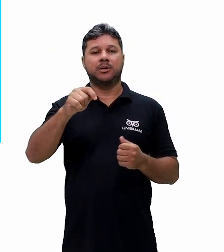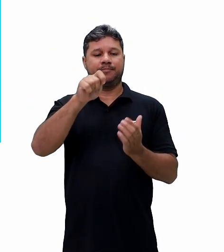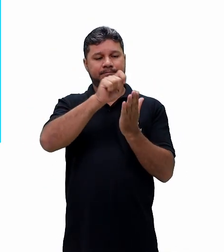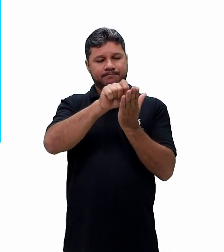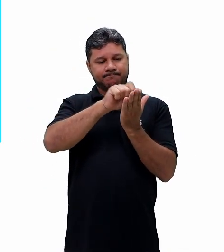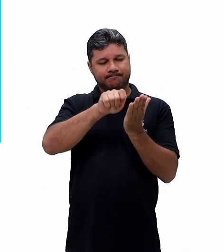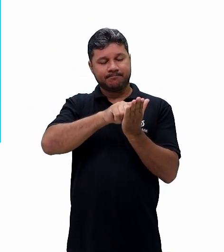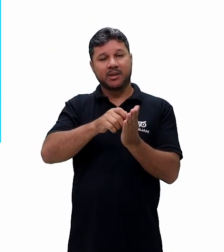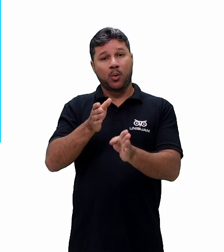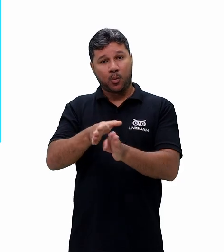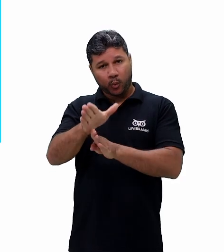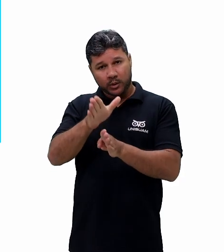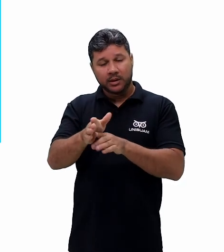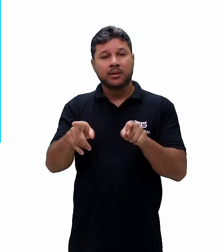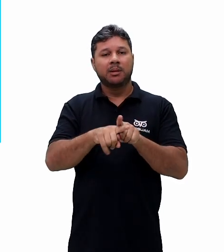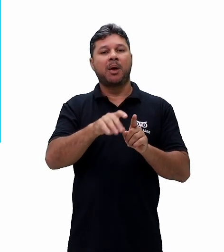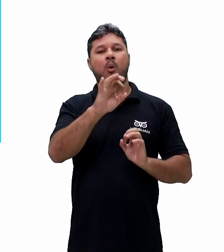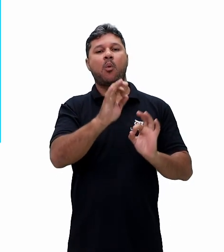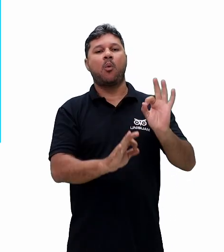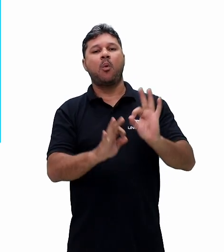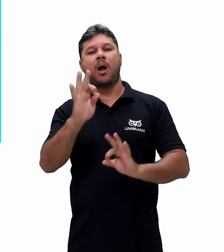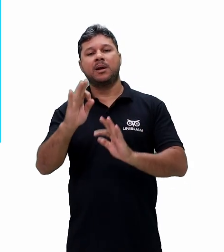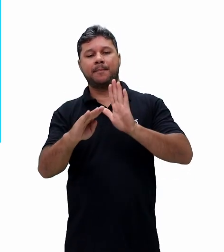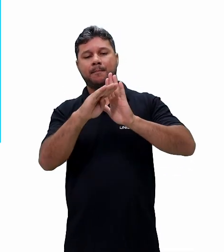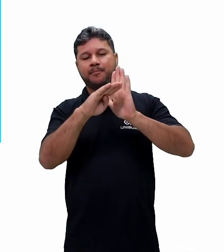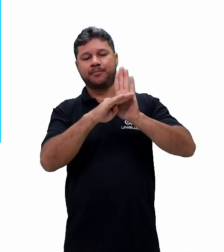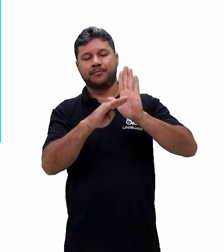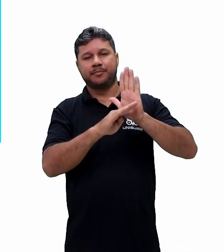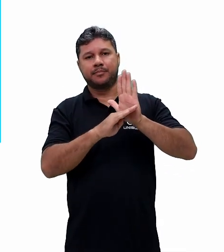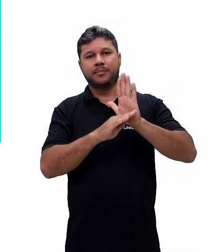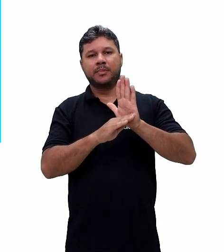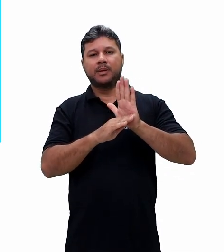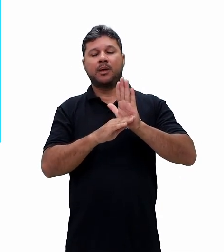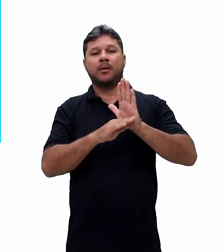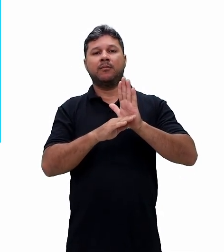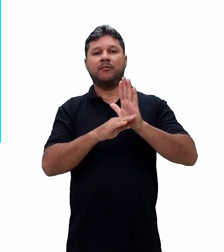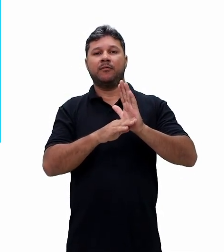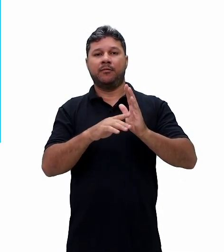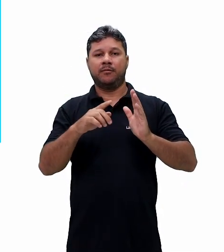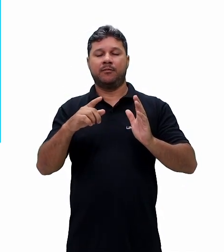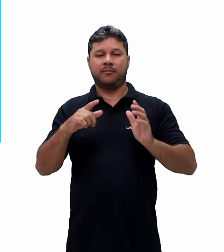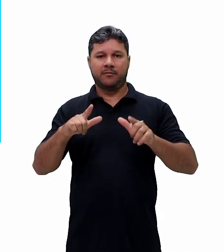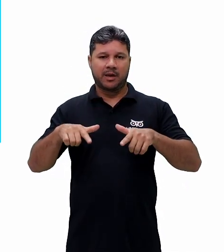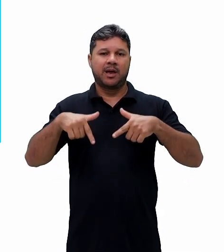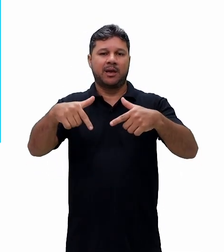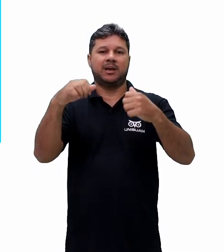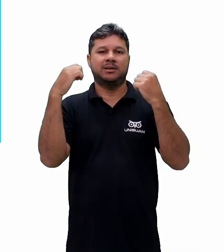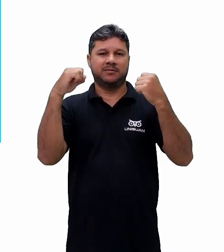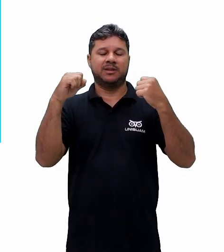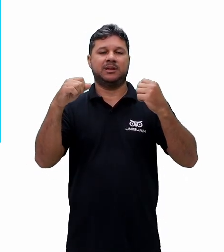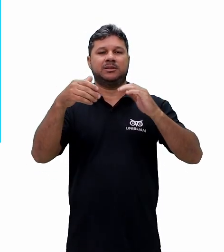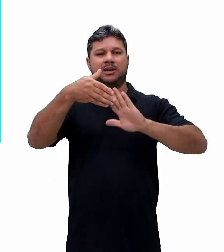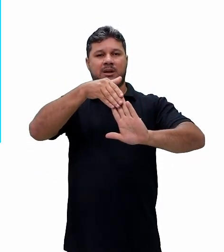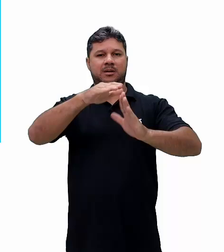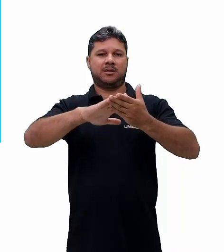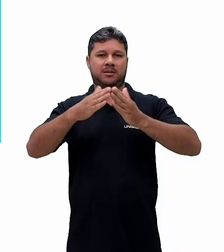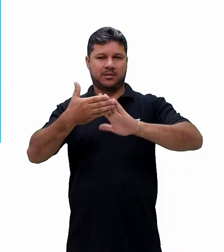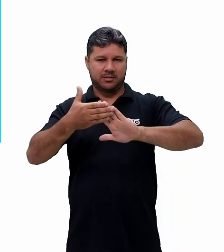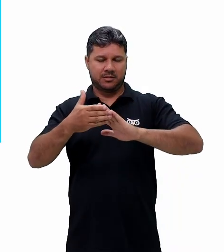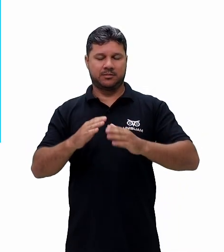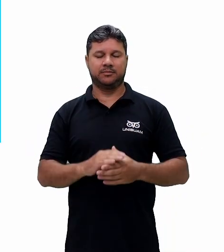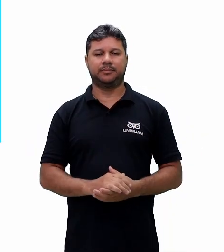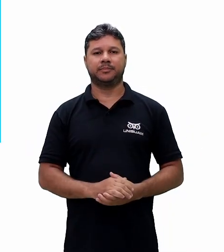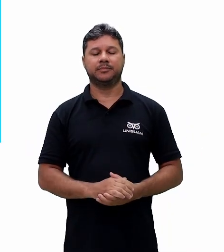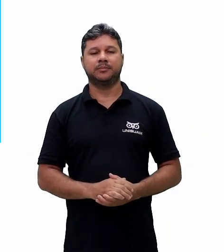tem em mente a prescrição e a organização de um programa ou de uma sessão de